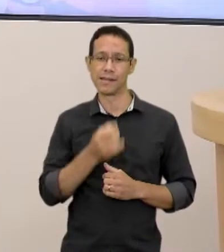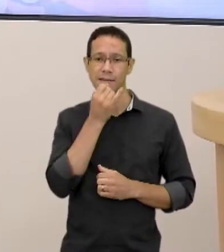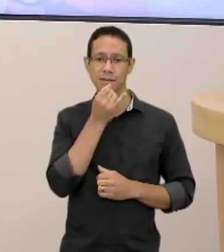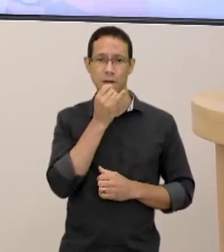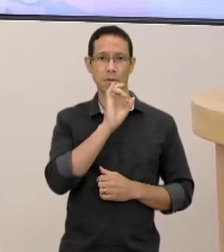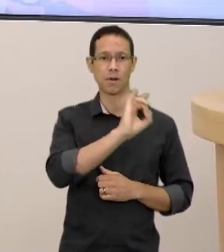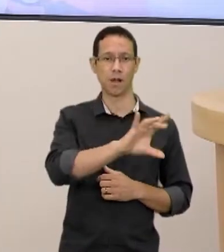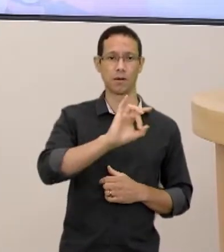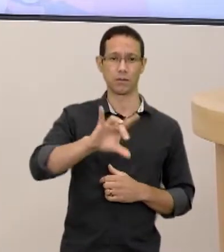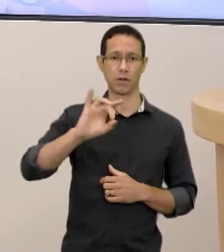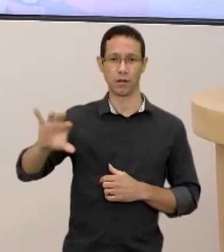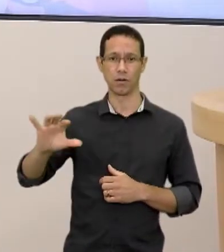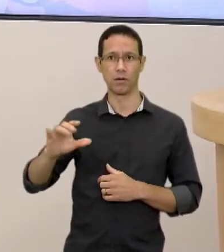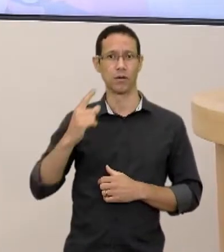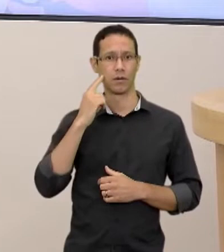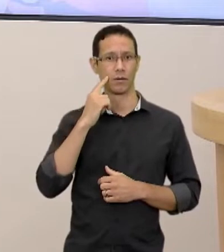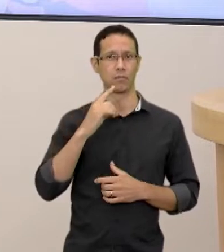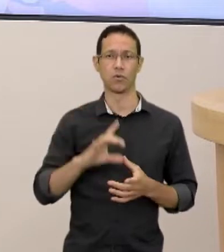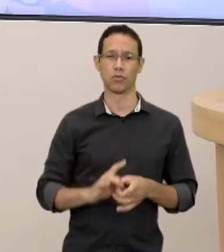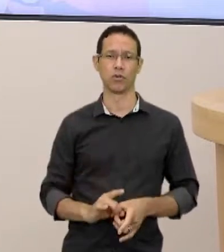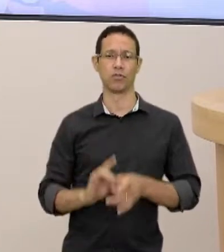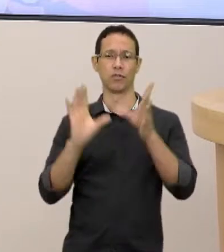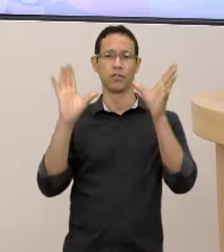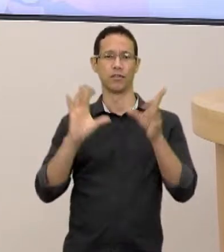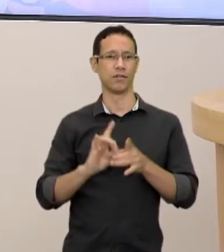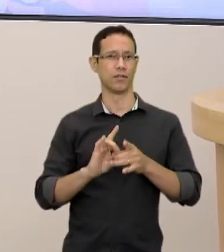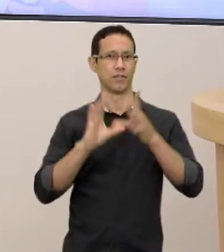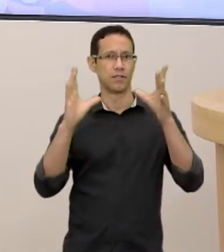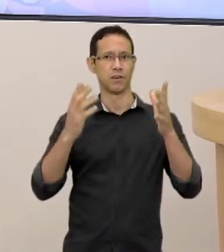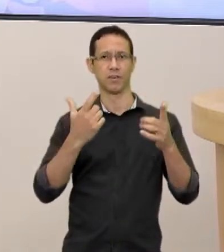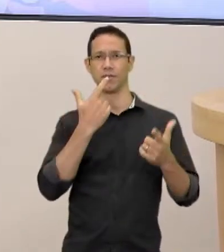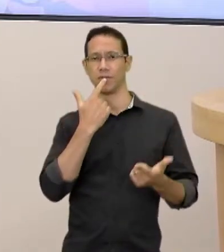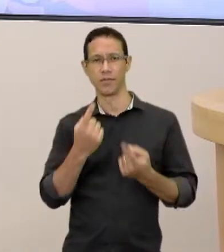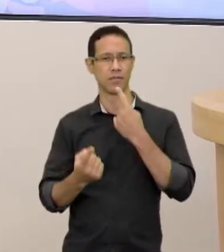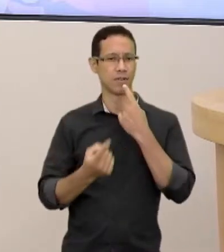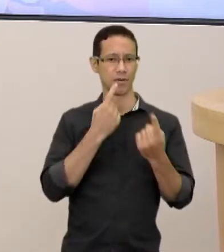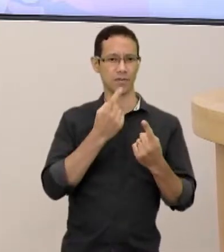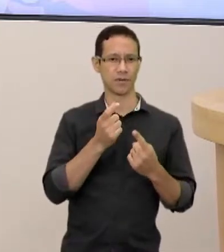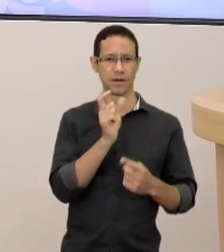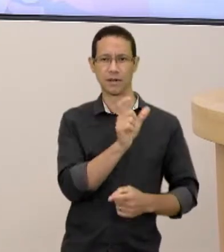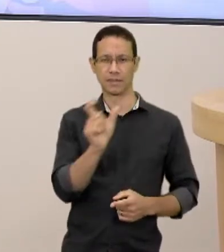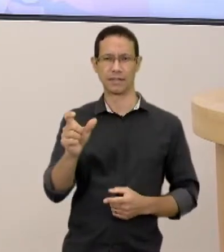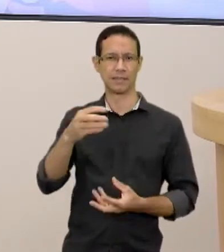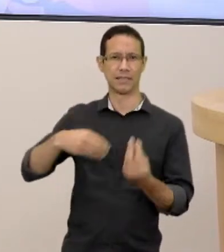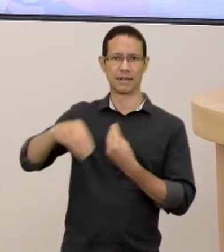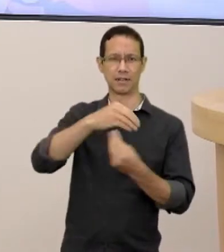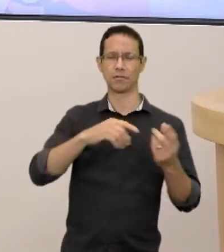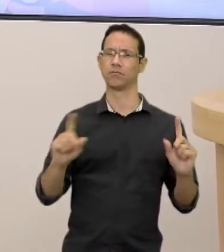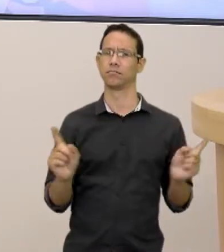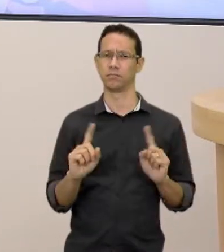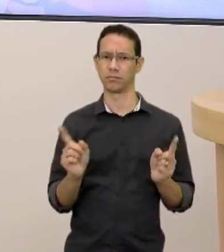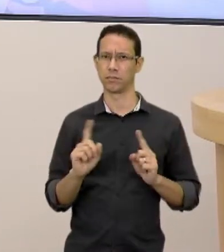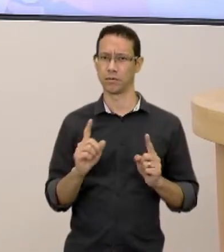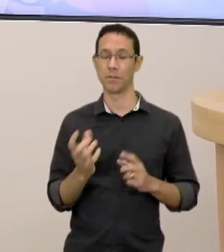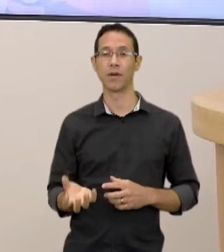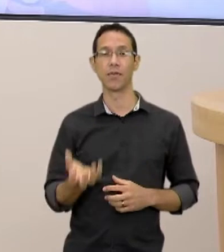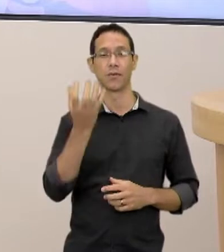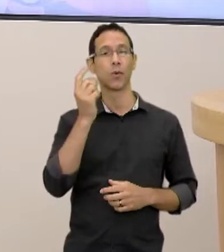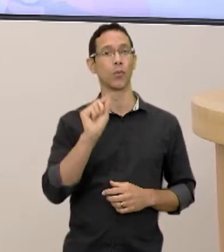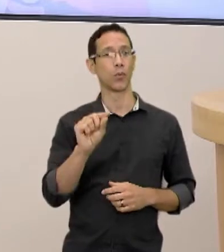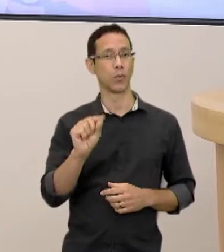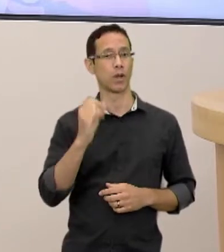cada um deve usar como bem-querer aí, né, aquela salada. Não, a gente sempre tem reforçado que